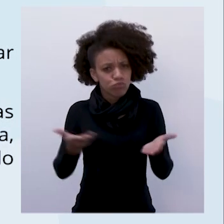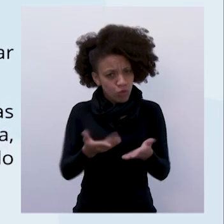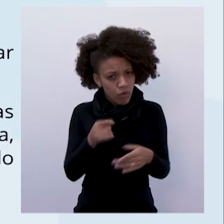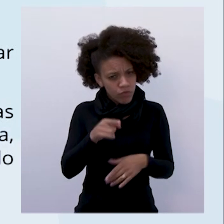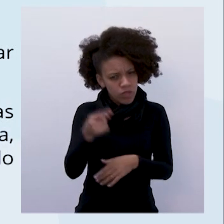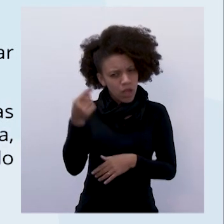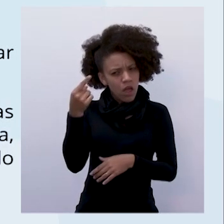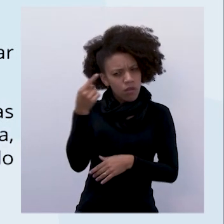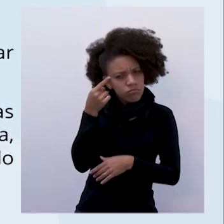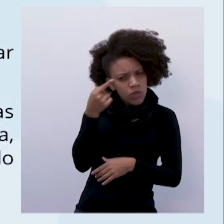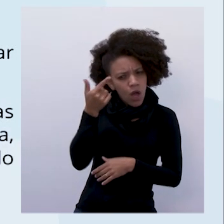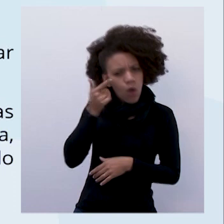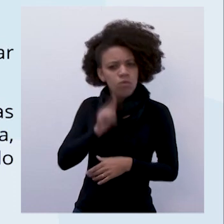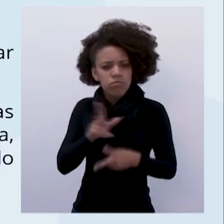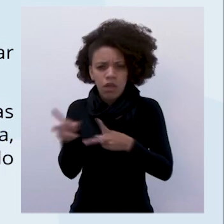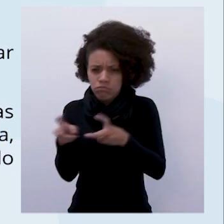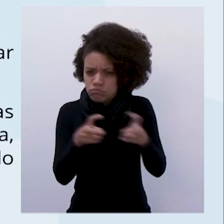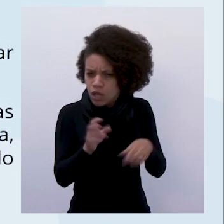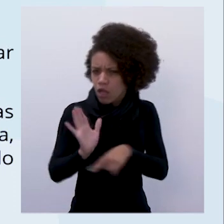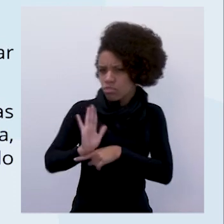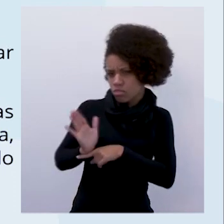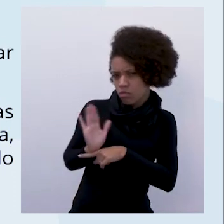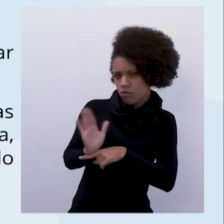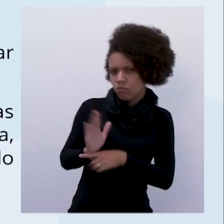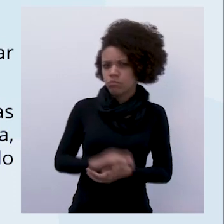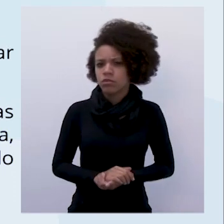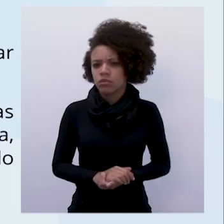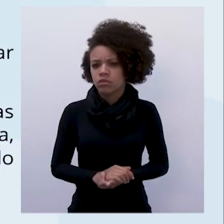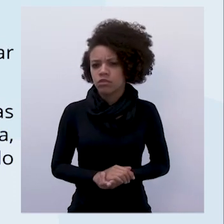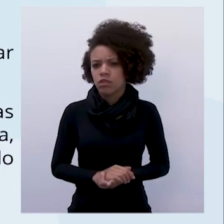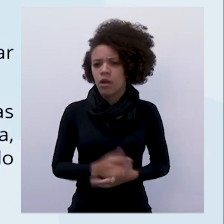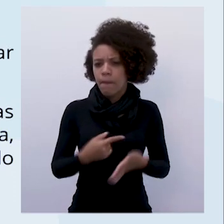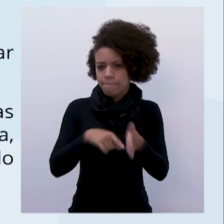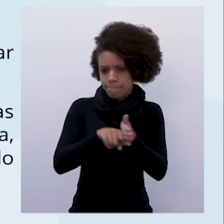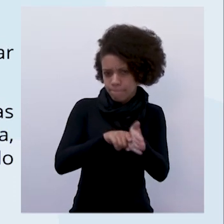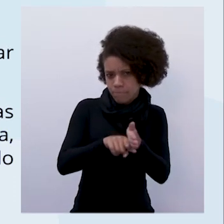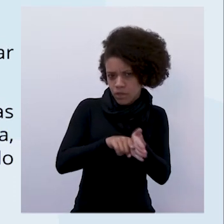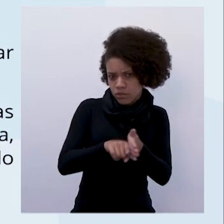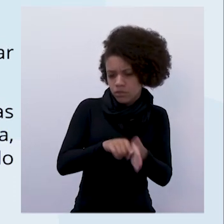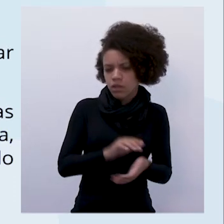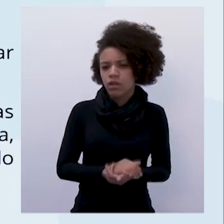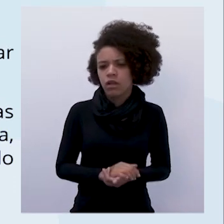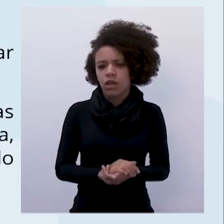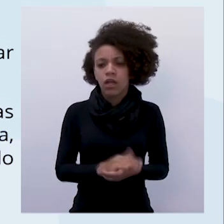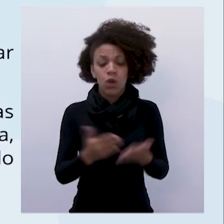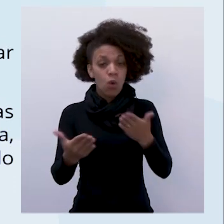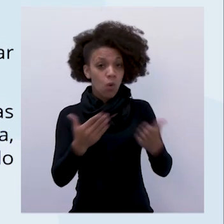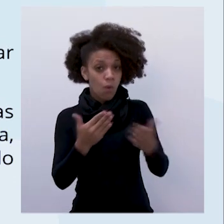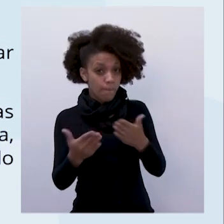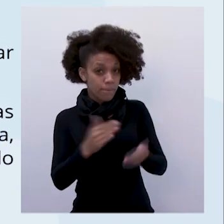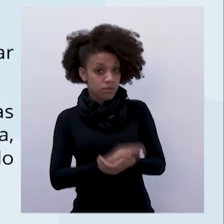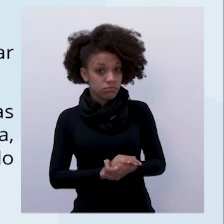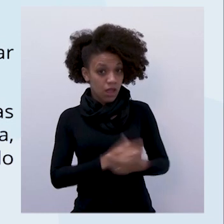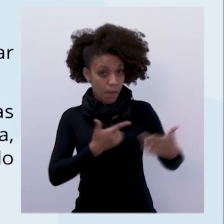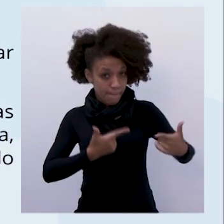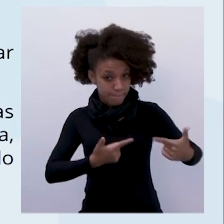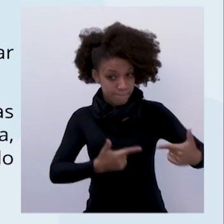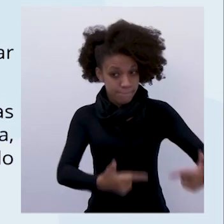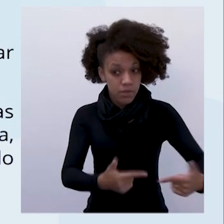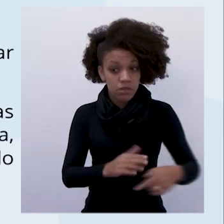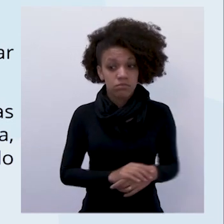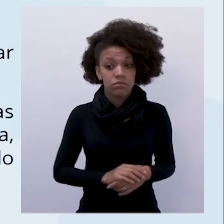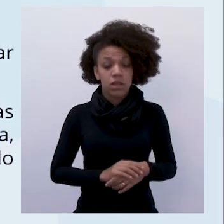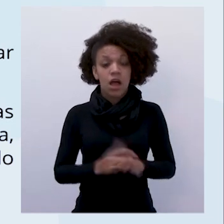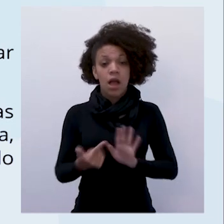conseguir identificar lá no filme? E ao pesquisar e comparar a versão da Batalha das Termópilas apresentadas